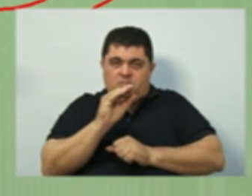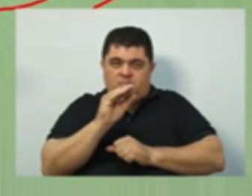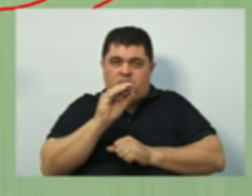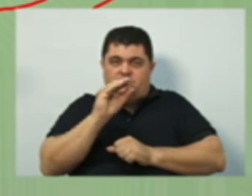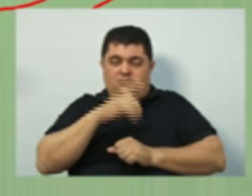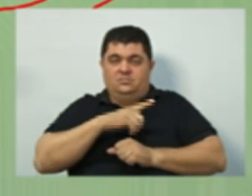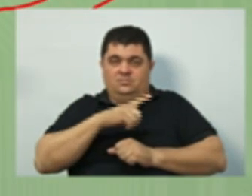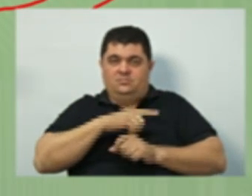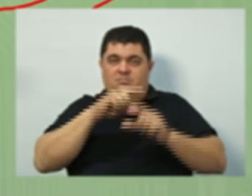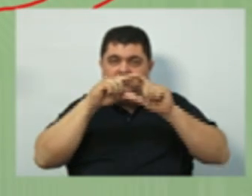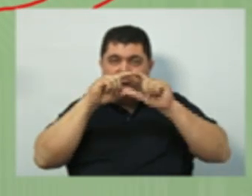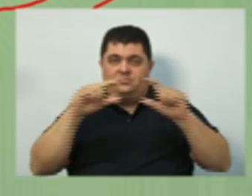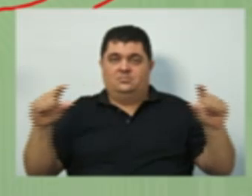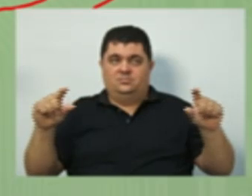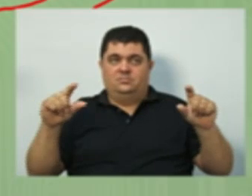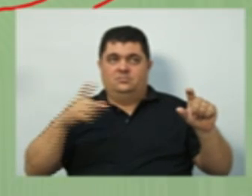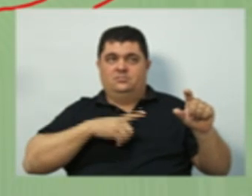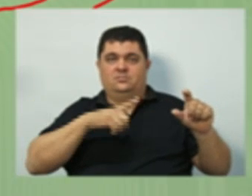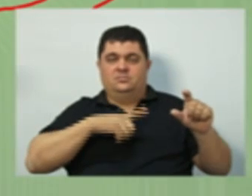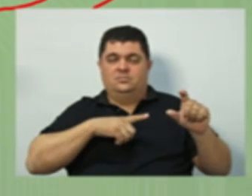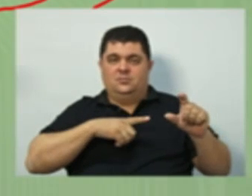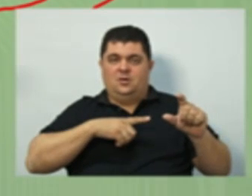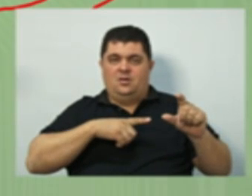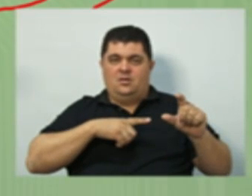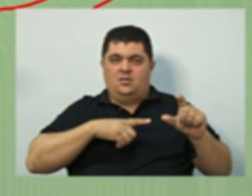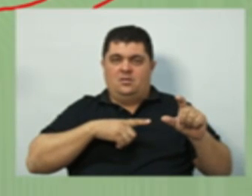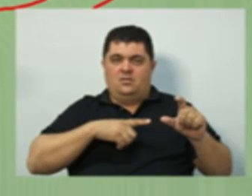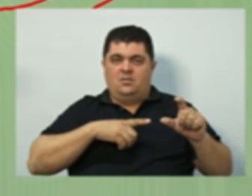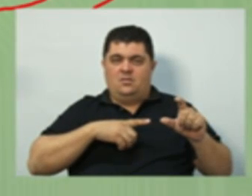expressão, ele faz um jogo